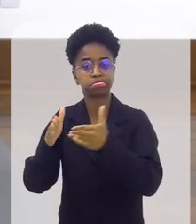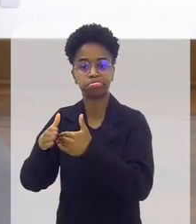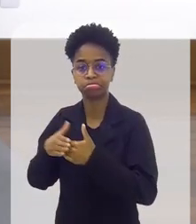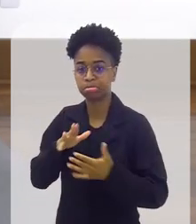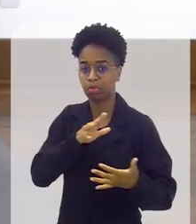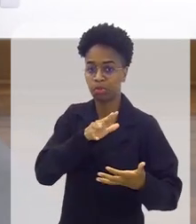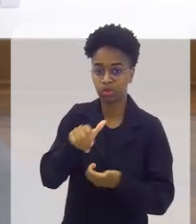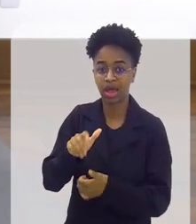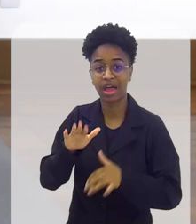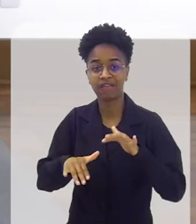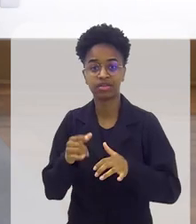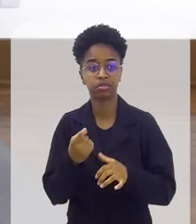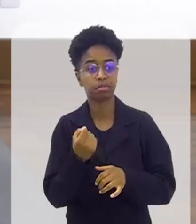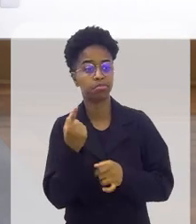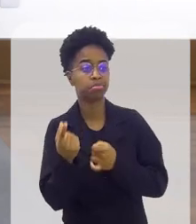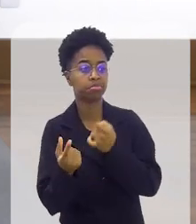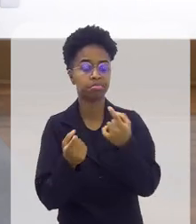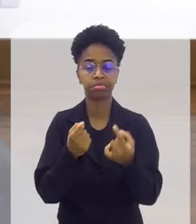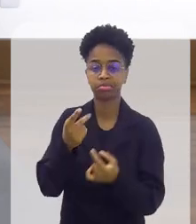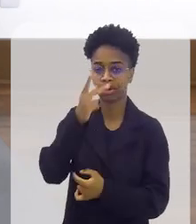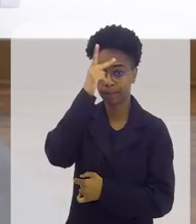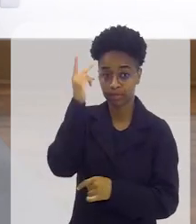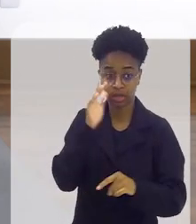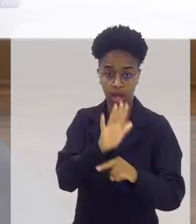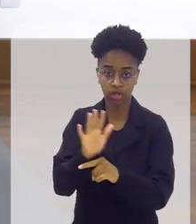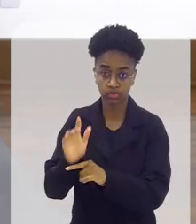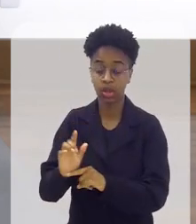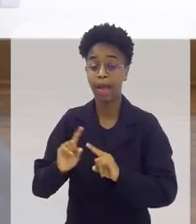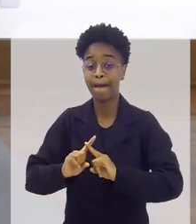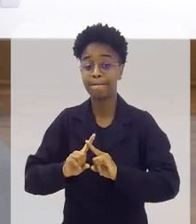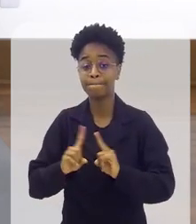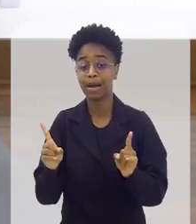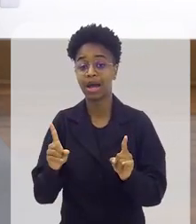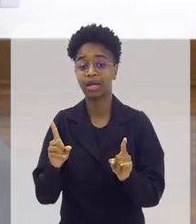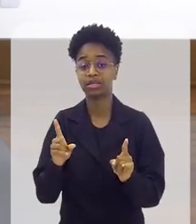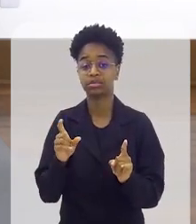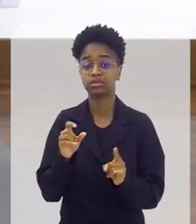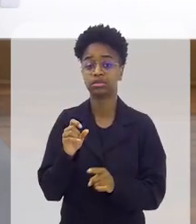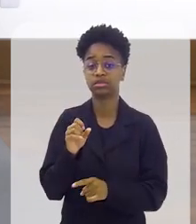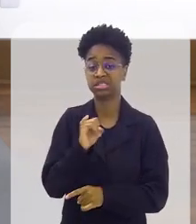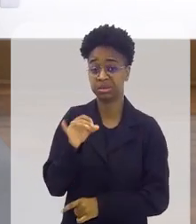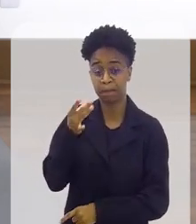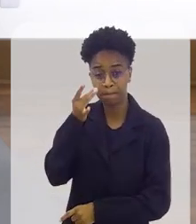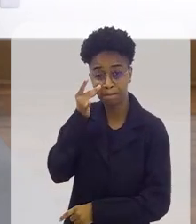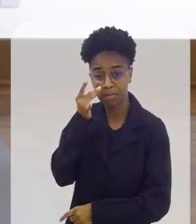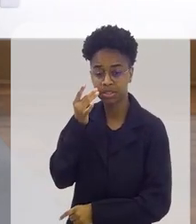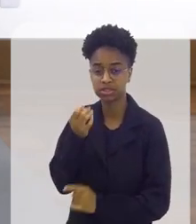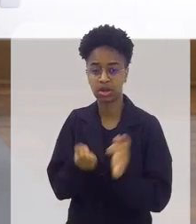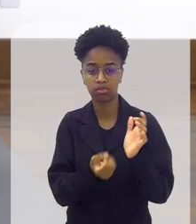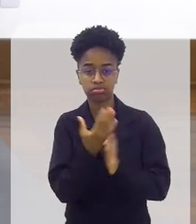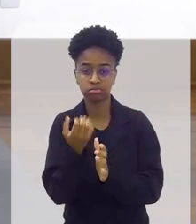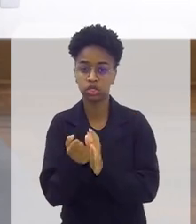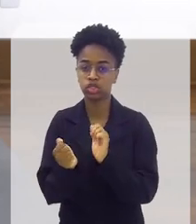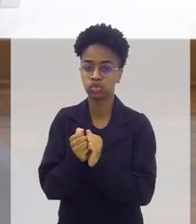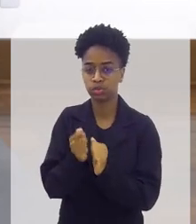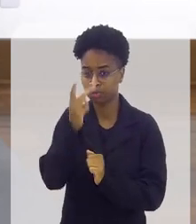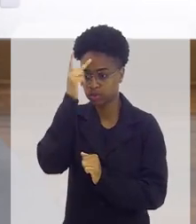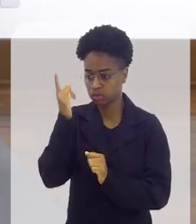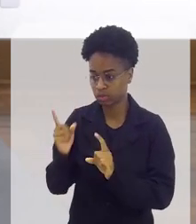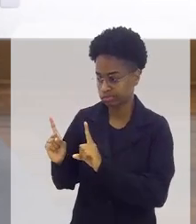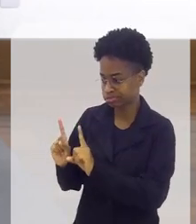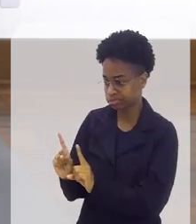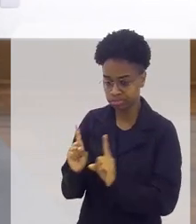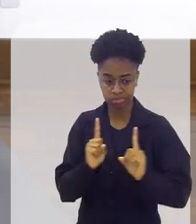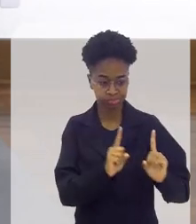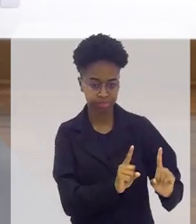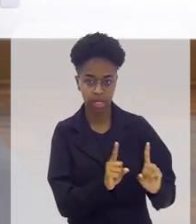fechar no mundo e vai ter um mentor de vez em quando aparecendo e te auxiliando. Quando você está num mundo real, desenvolvendo com pessoas